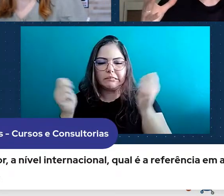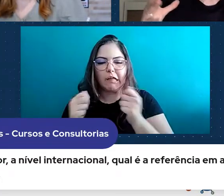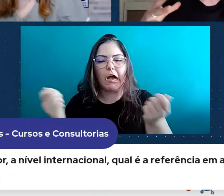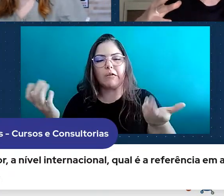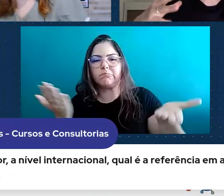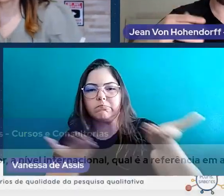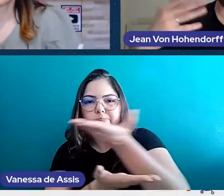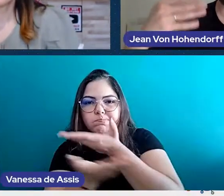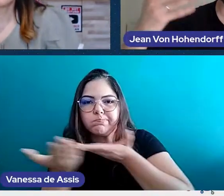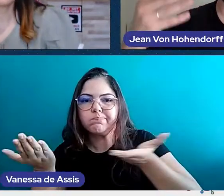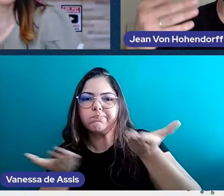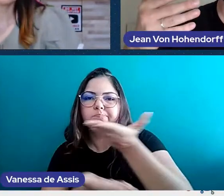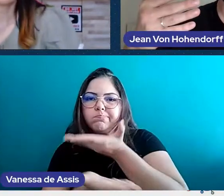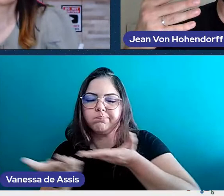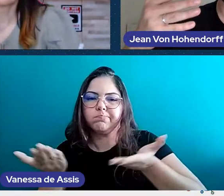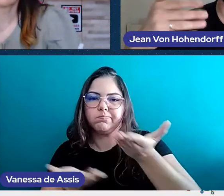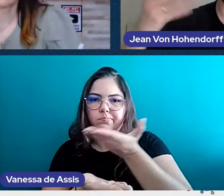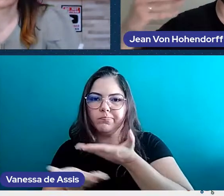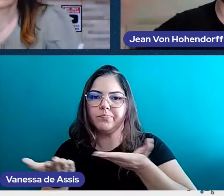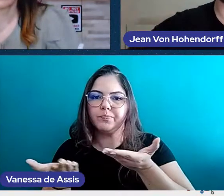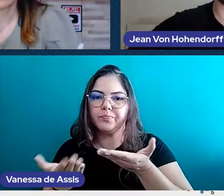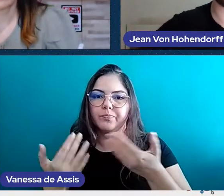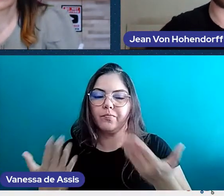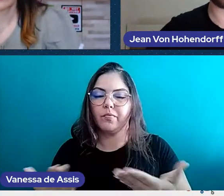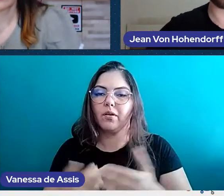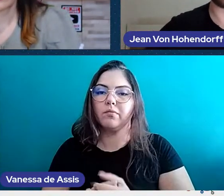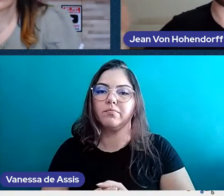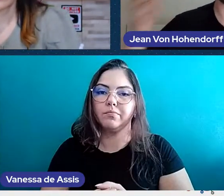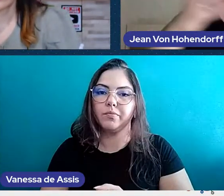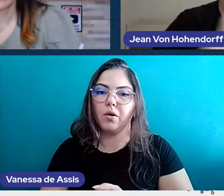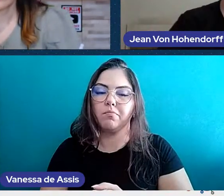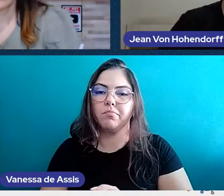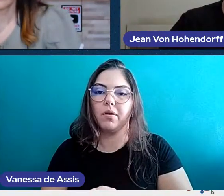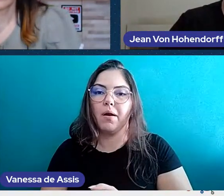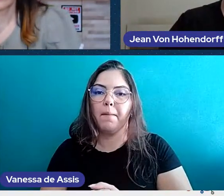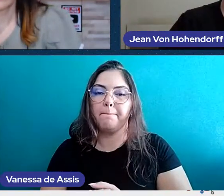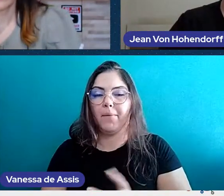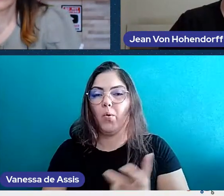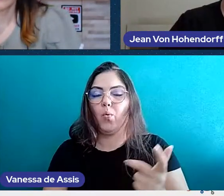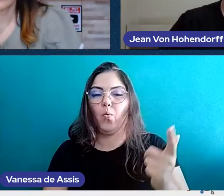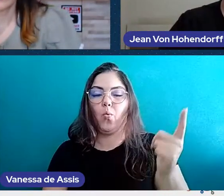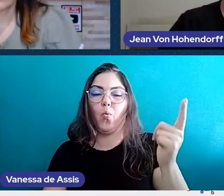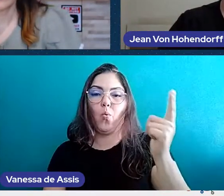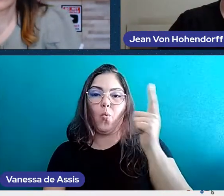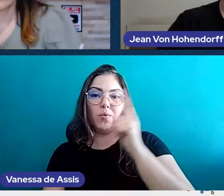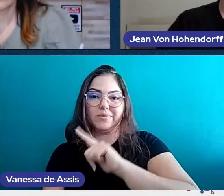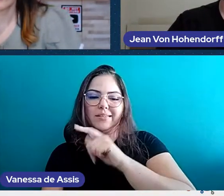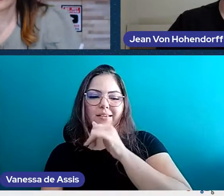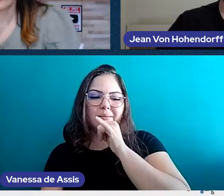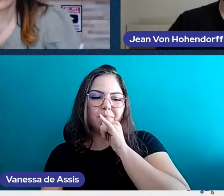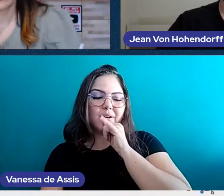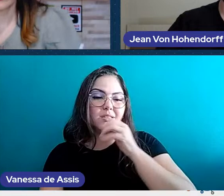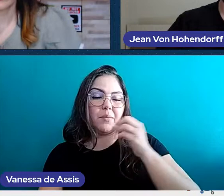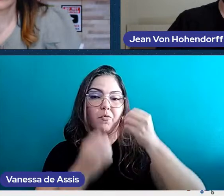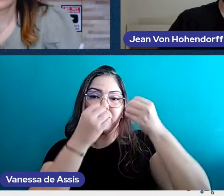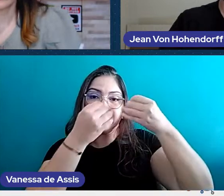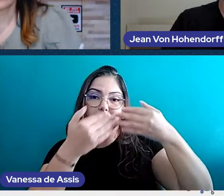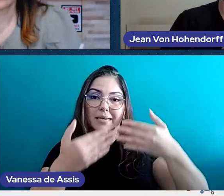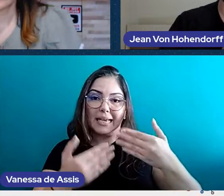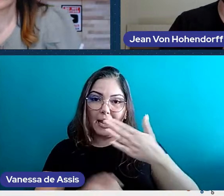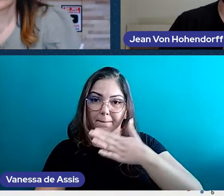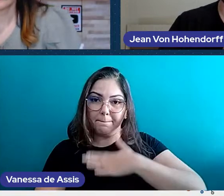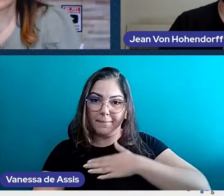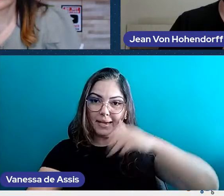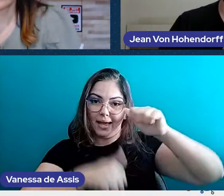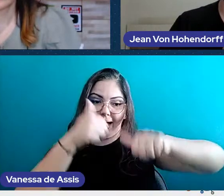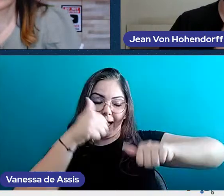flexível, para que a gente consiga fazer com que outras pessoas entendam como a gente fez essa análise, a